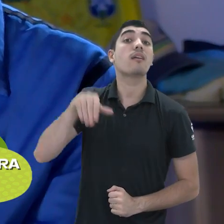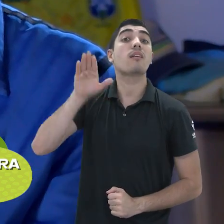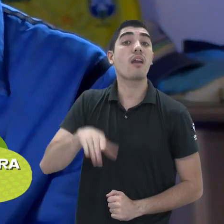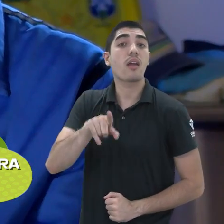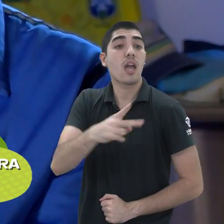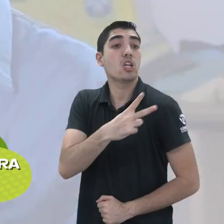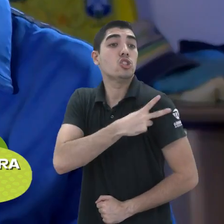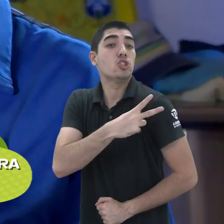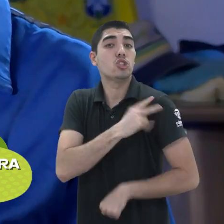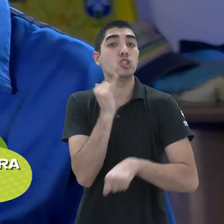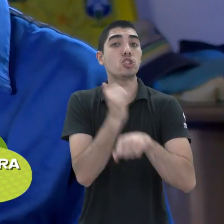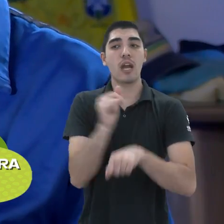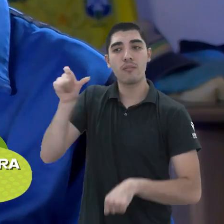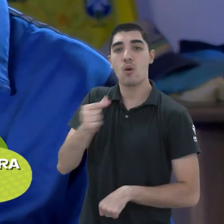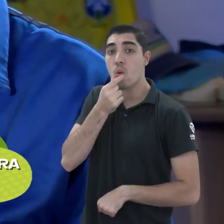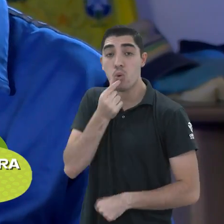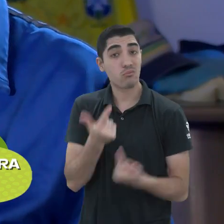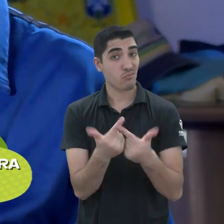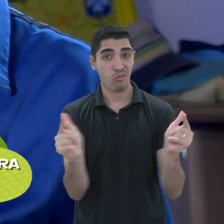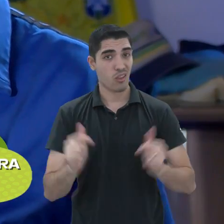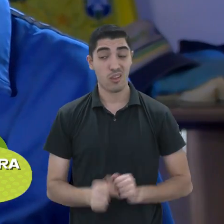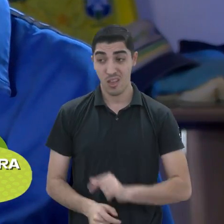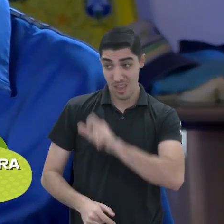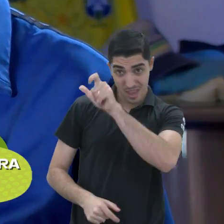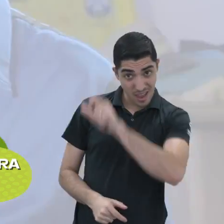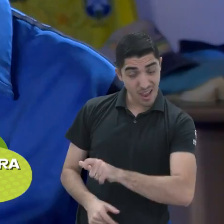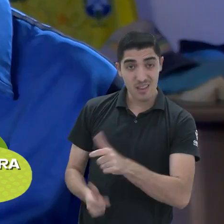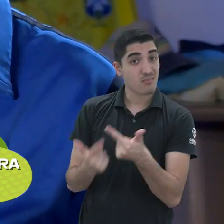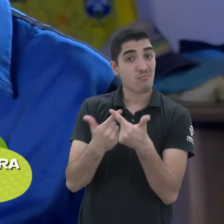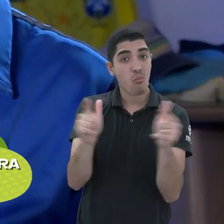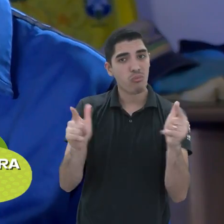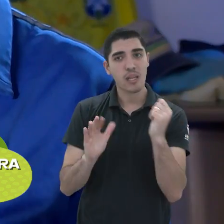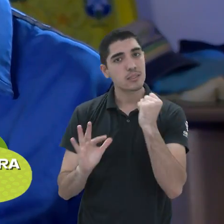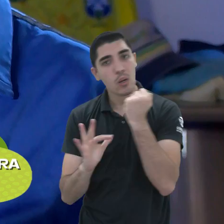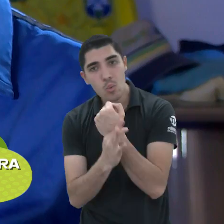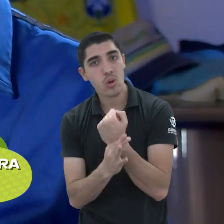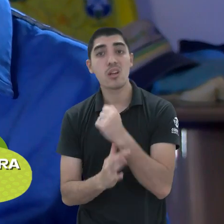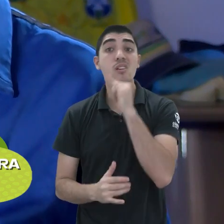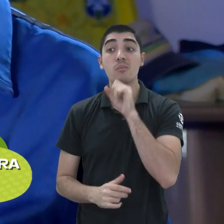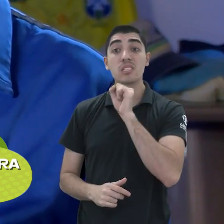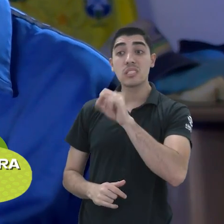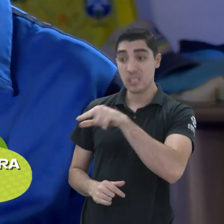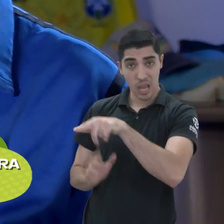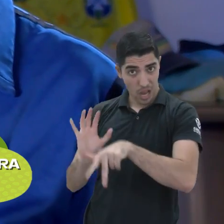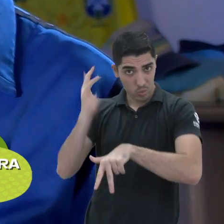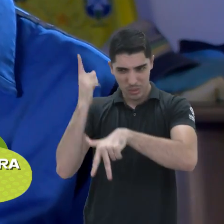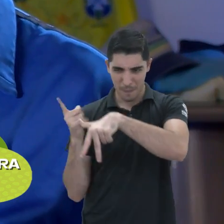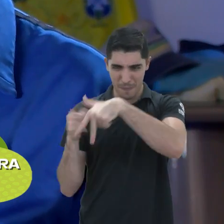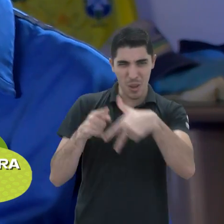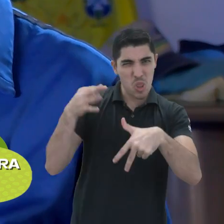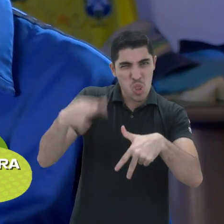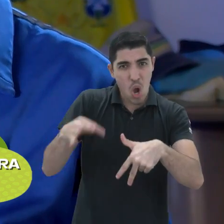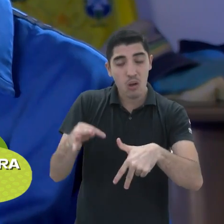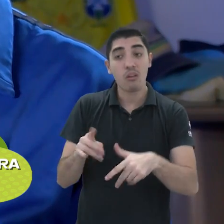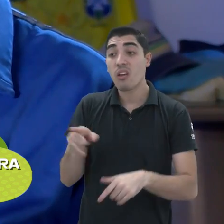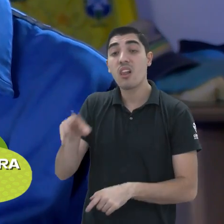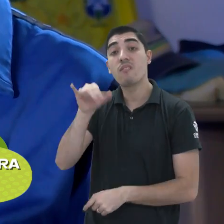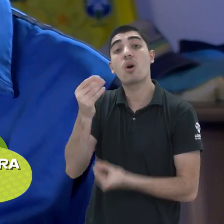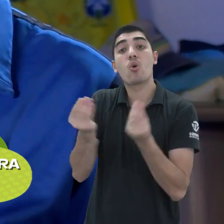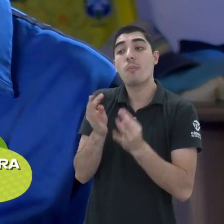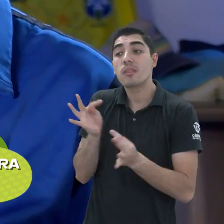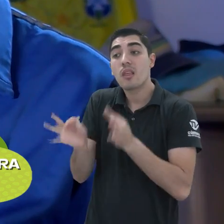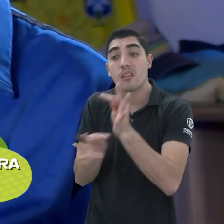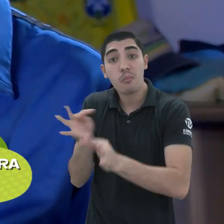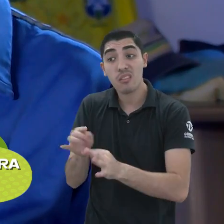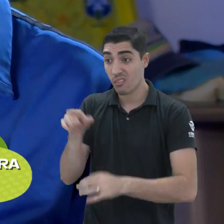tem o patrão do árbitro. O árbitro não tem garantia. Ele se contundir, quem que tem que cuidar do